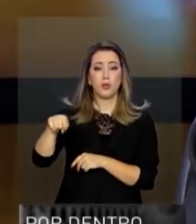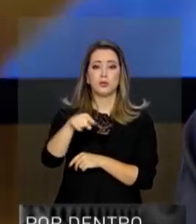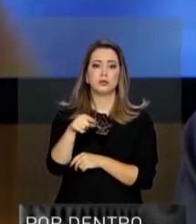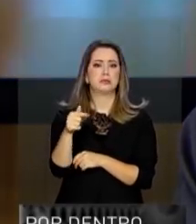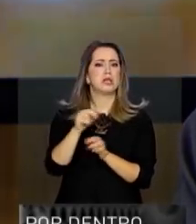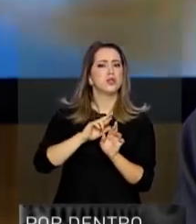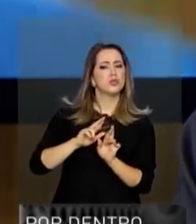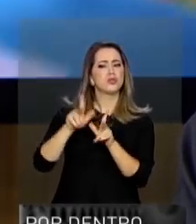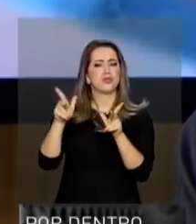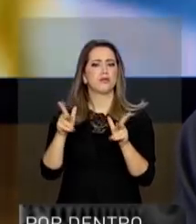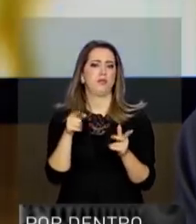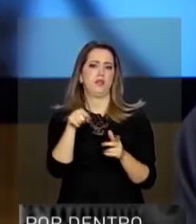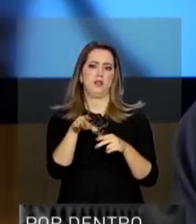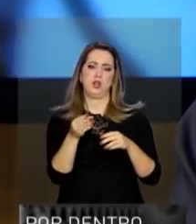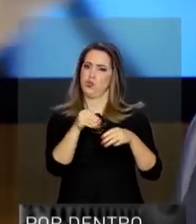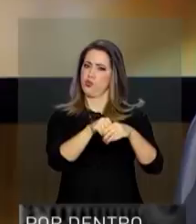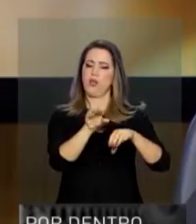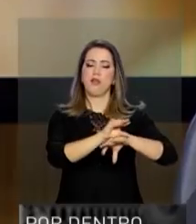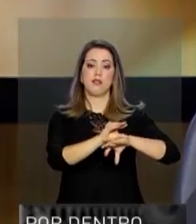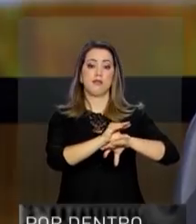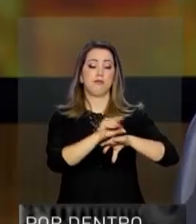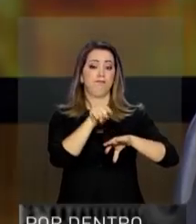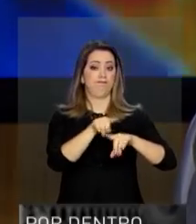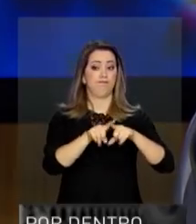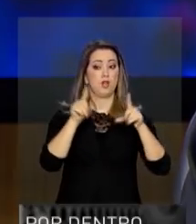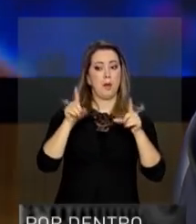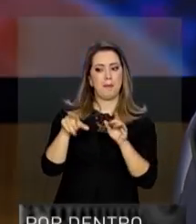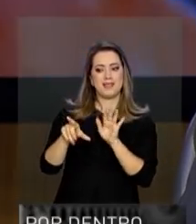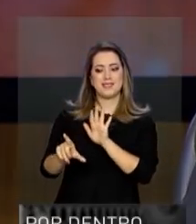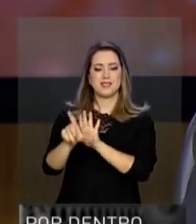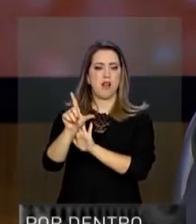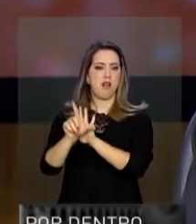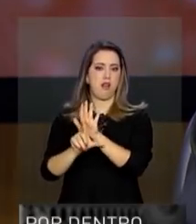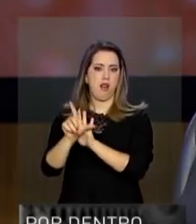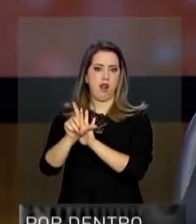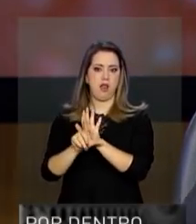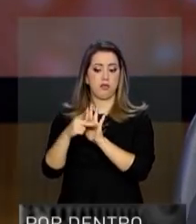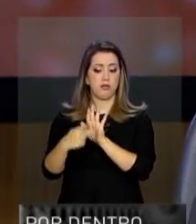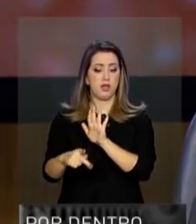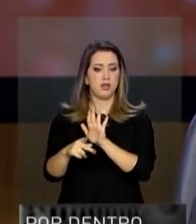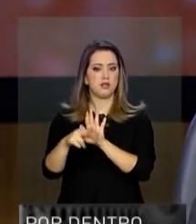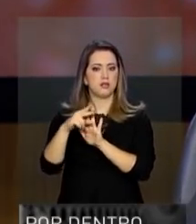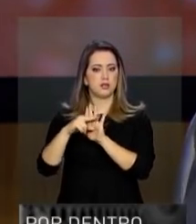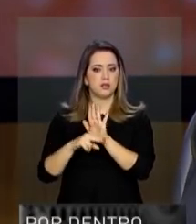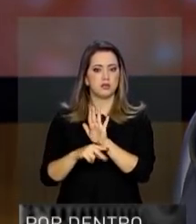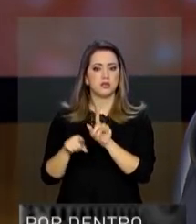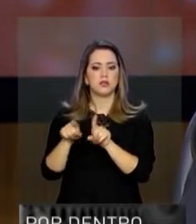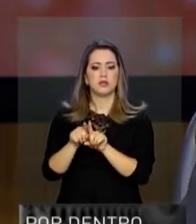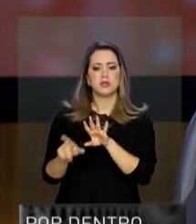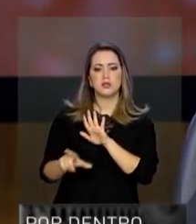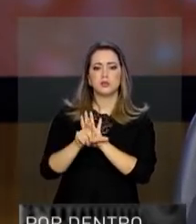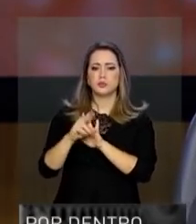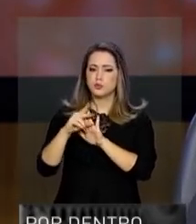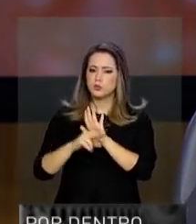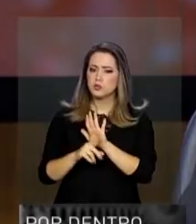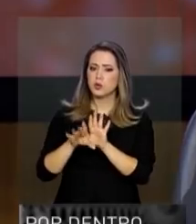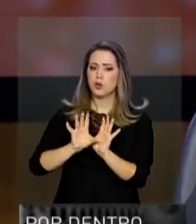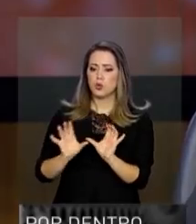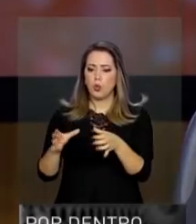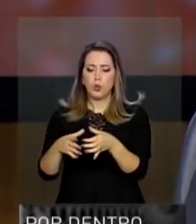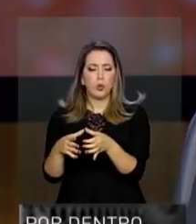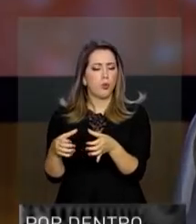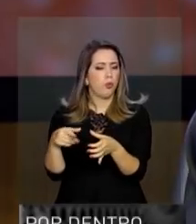tratamento tipicamente constitucional, mas um tratamento legal. A lei que trata dos militares e do seu regime de afastamento,